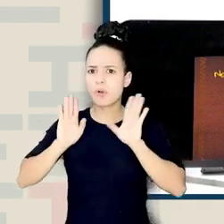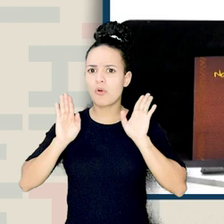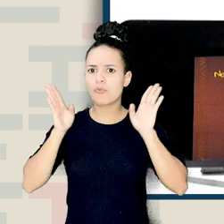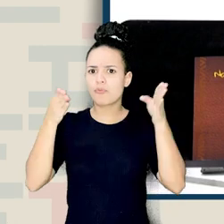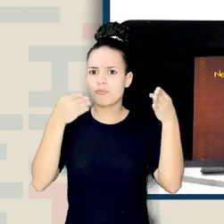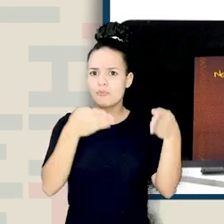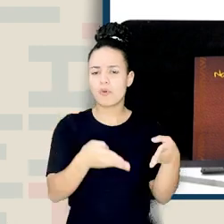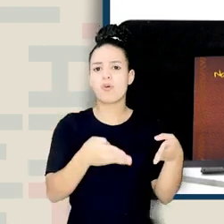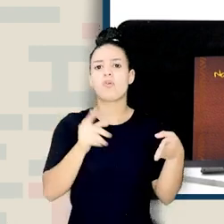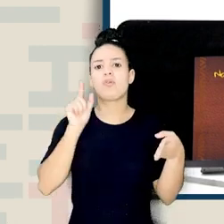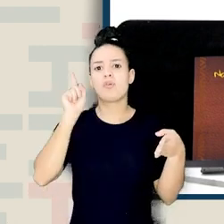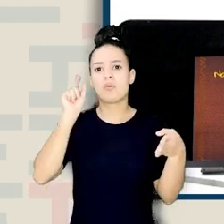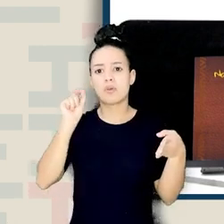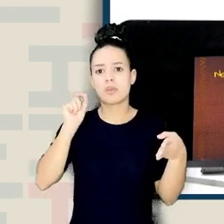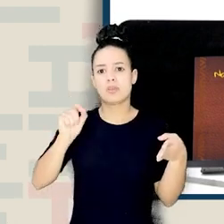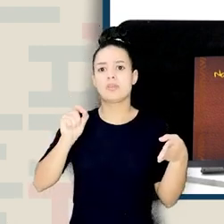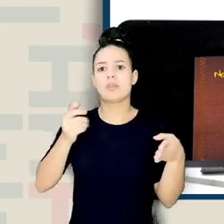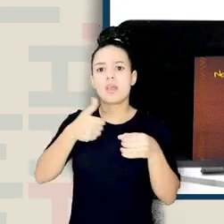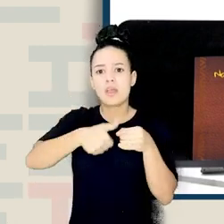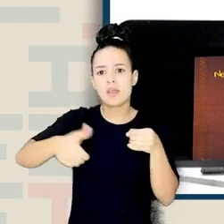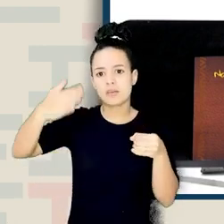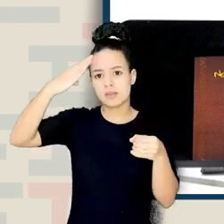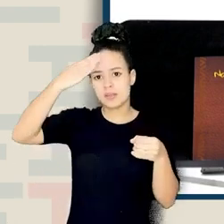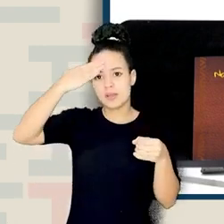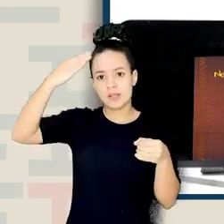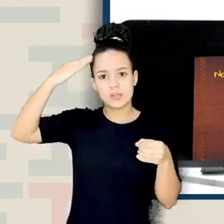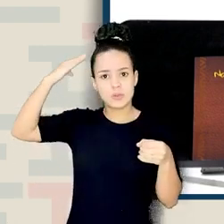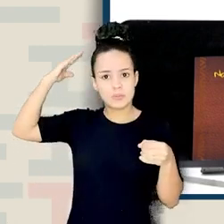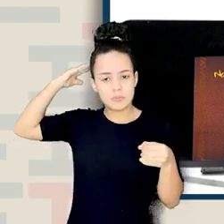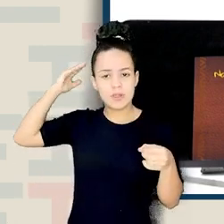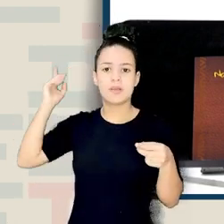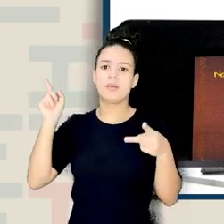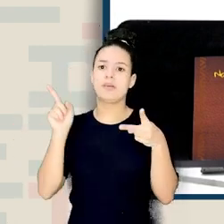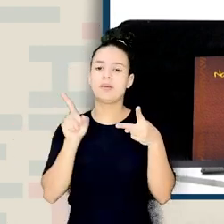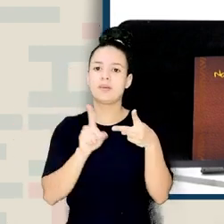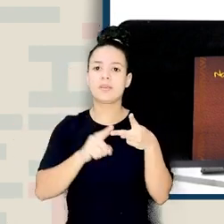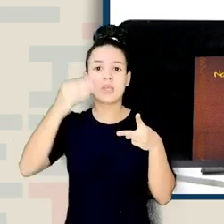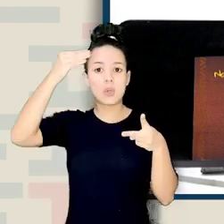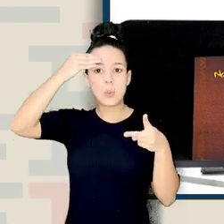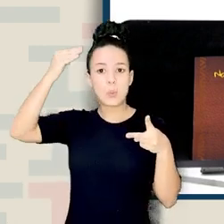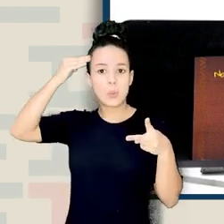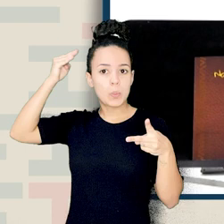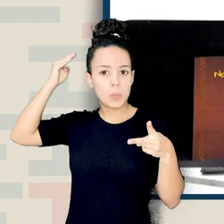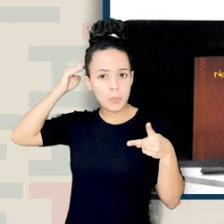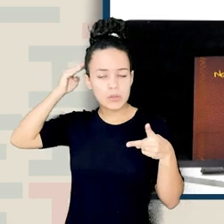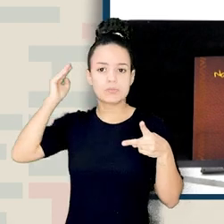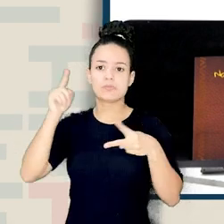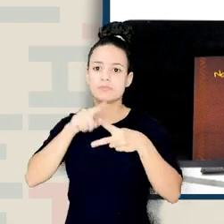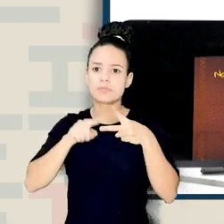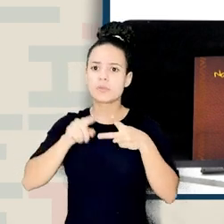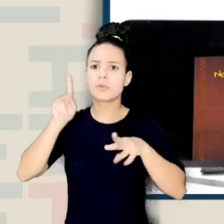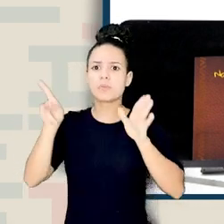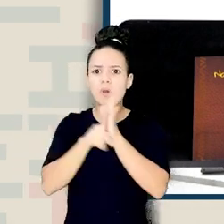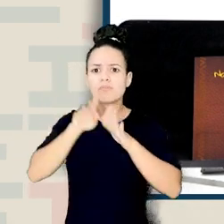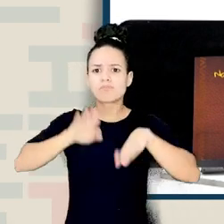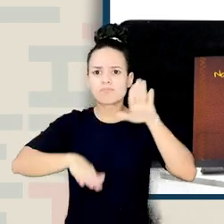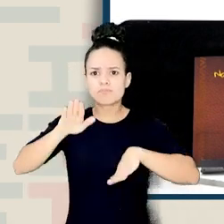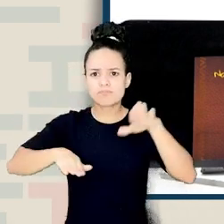à umbanda, que vão fazer adaptações às células e toques dos instrumentos de